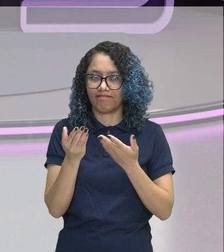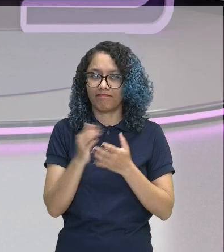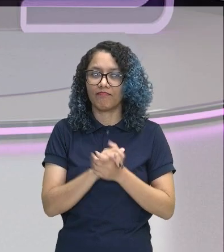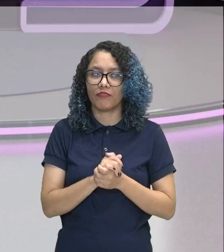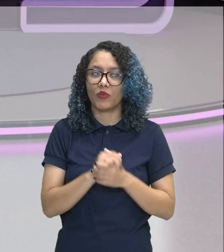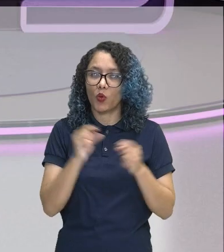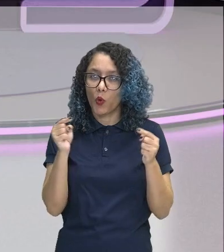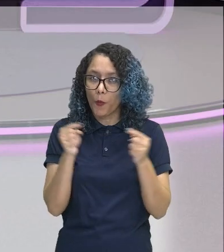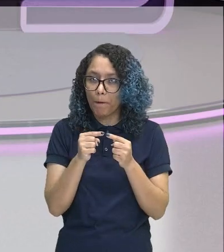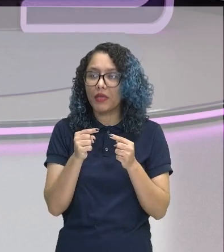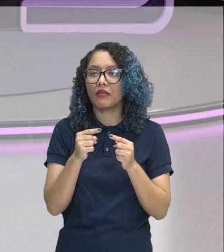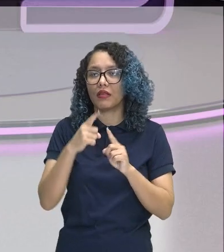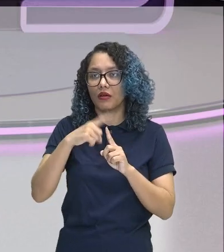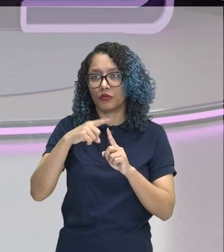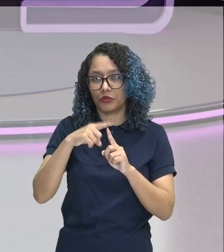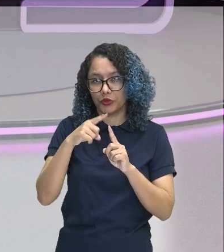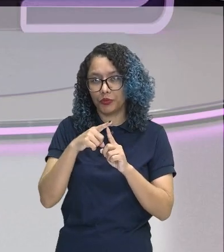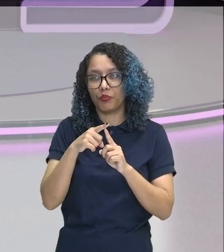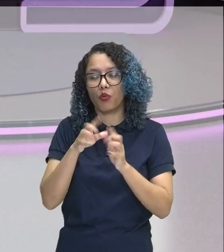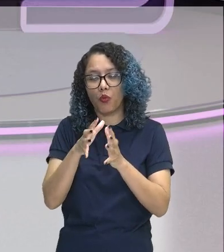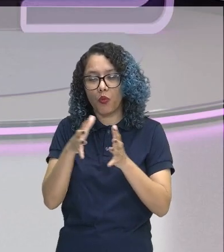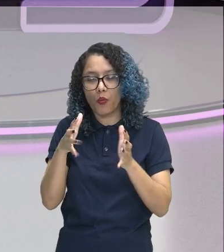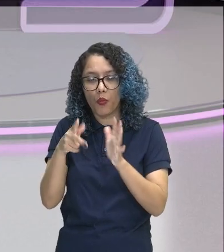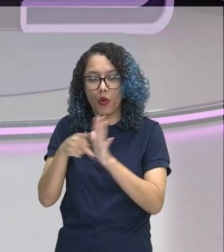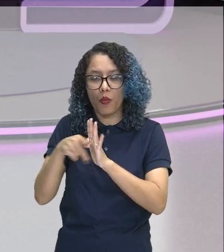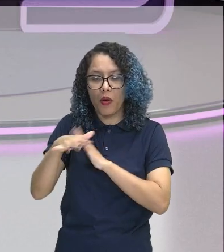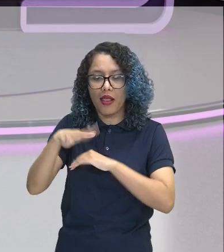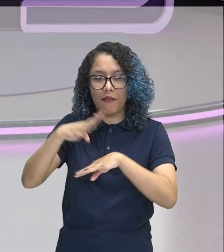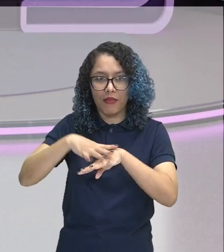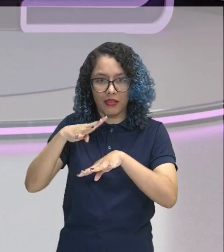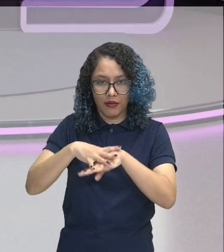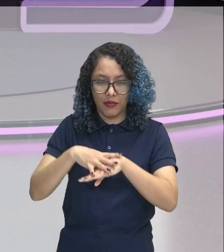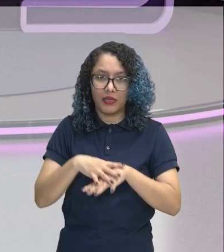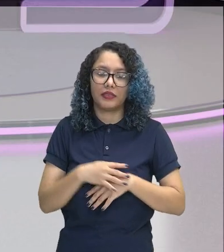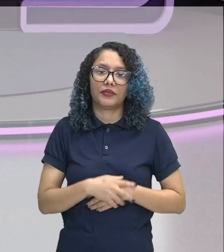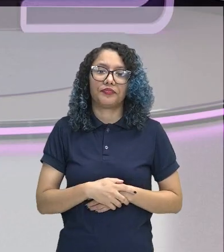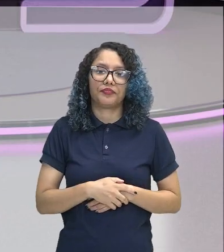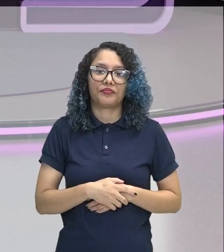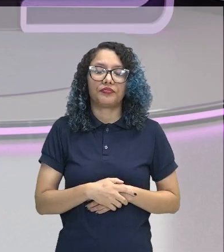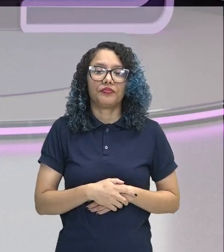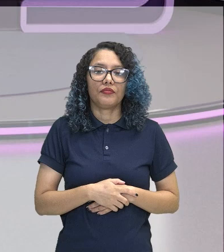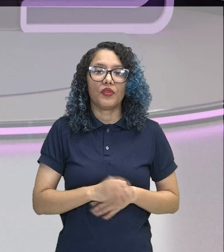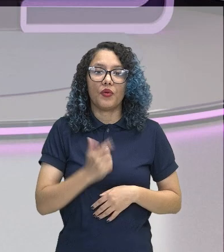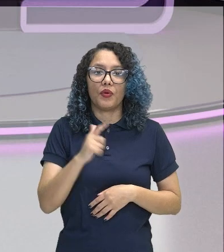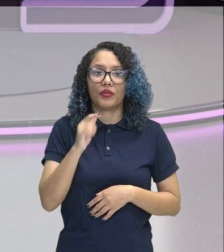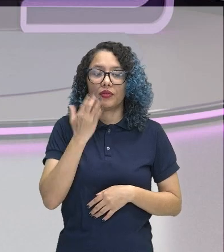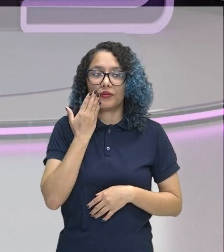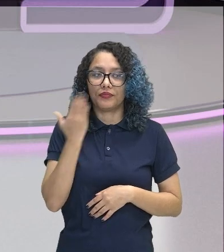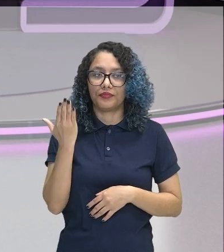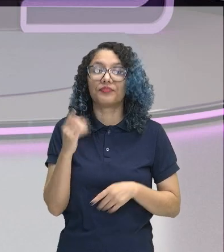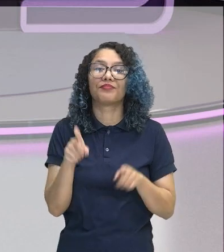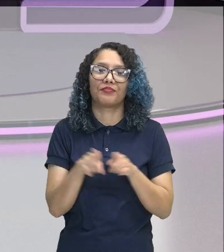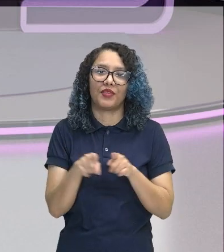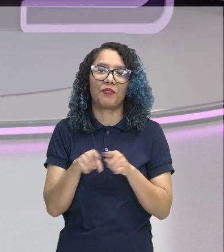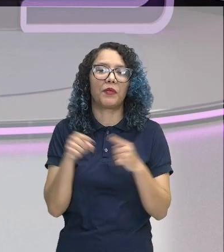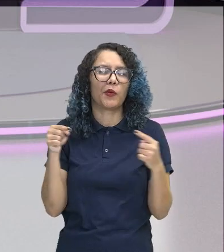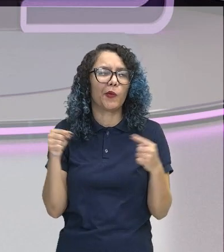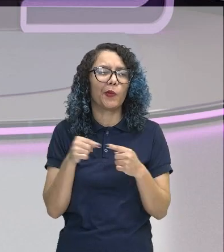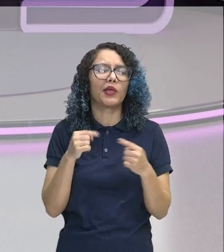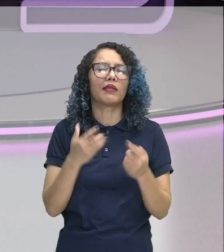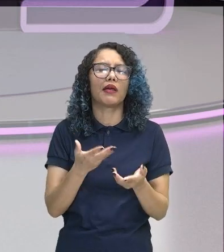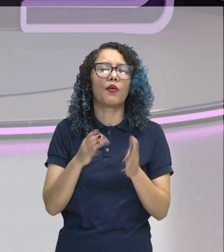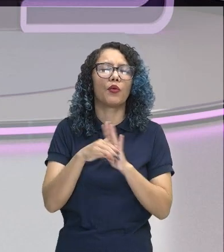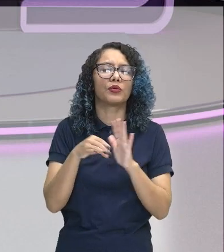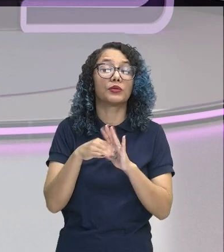que também é uma grandeza matemática, tá legal? Ah, tem outra grandeza. Olha outra que eu tenho aqui ao meu lado, que pode ser considerada grandeza.